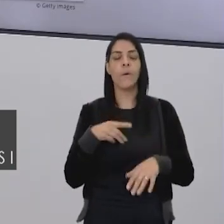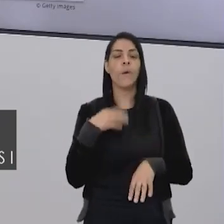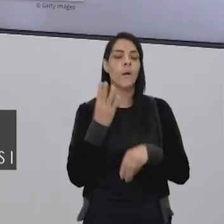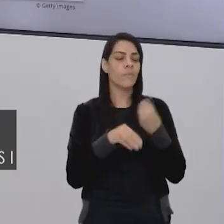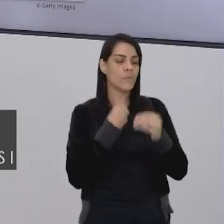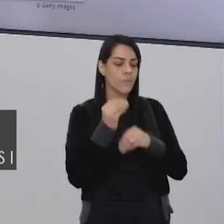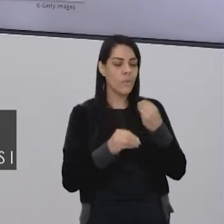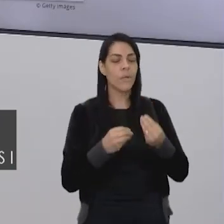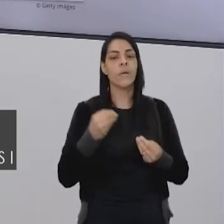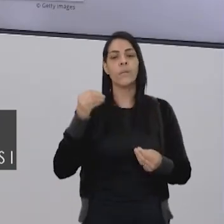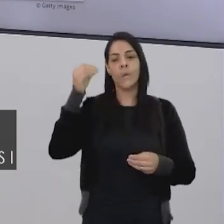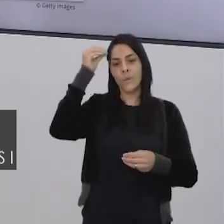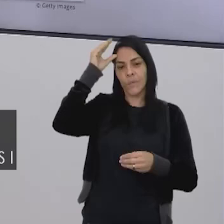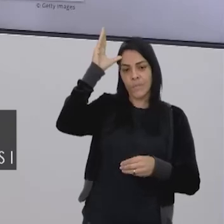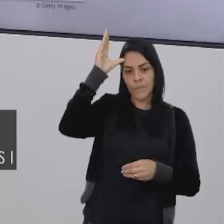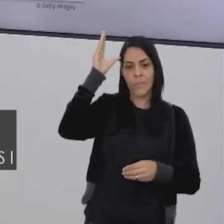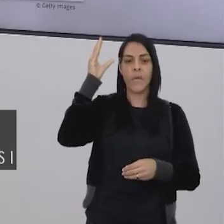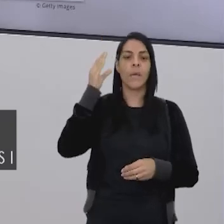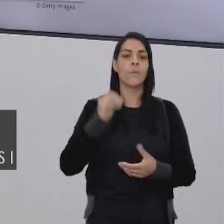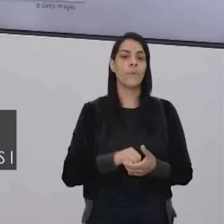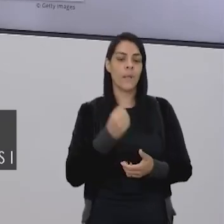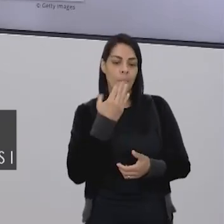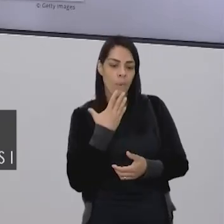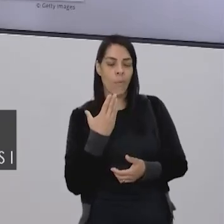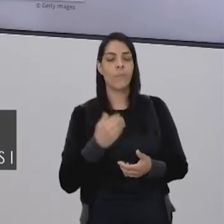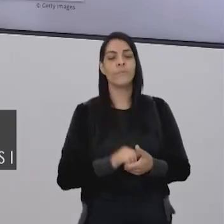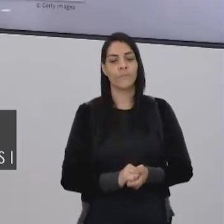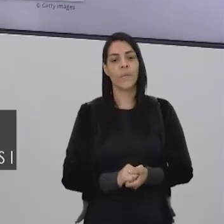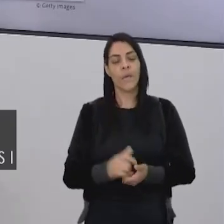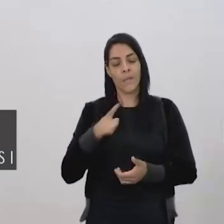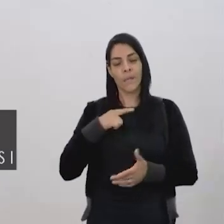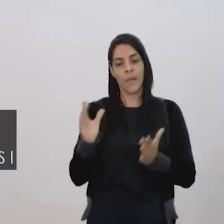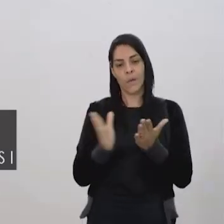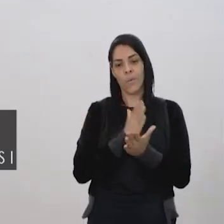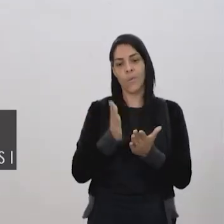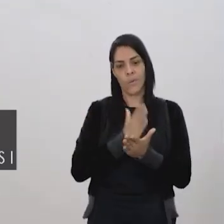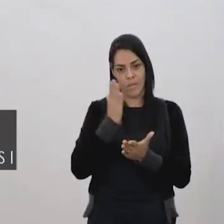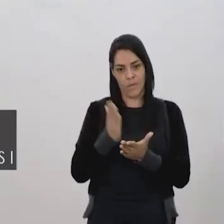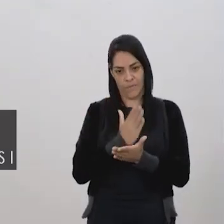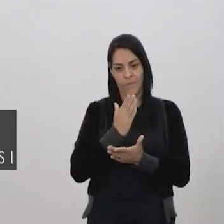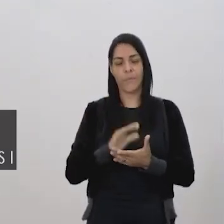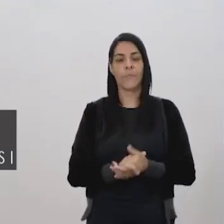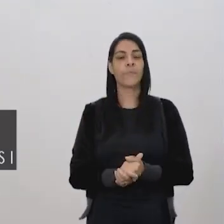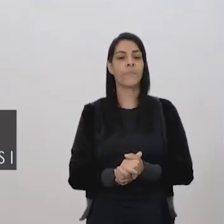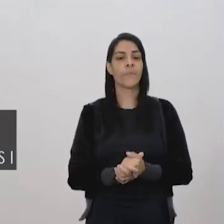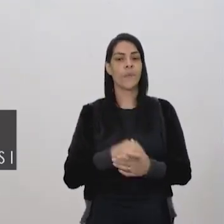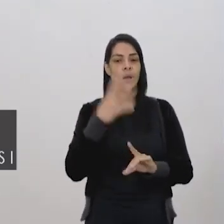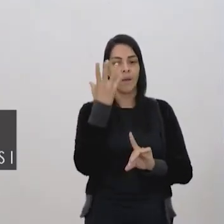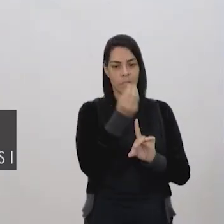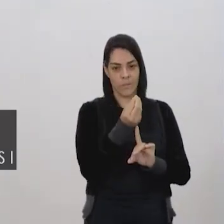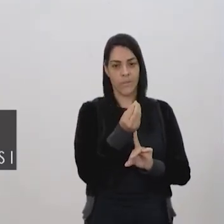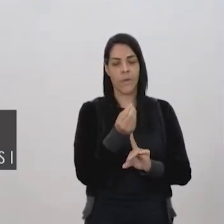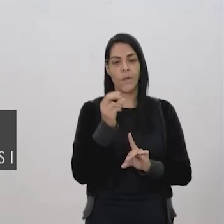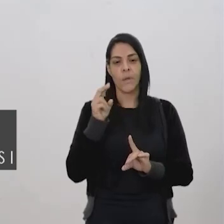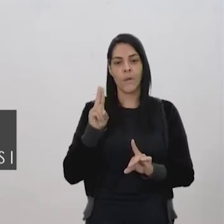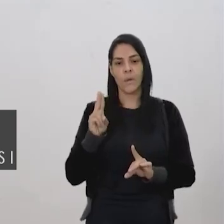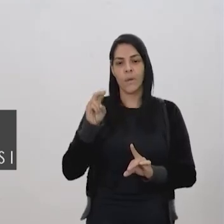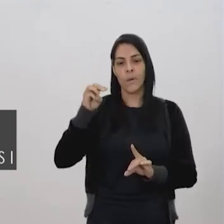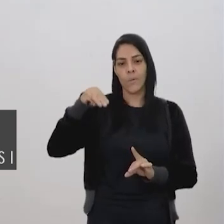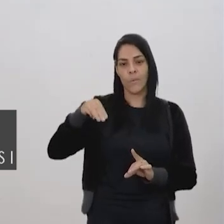quanto esse conhecimento poderia ser benéfico. Inclusive tem um livro que é de um autor chamado Umberto